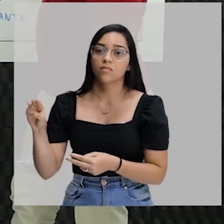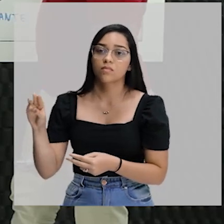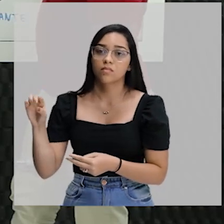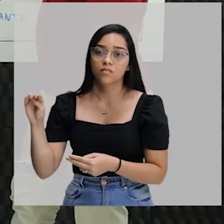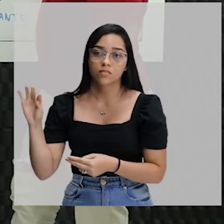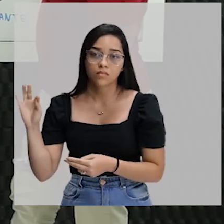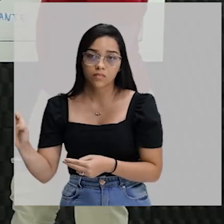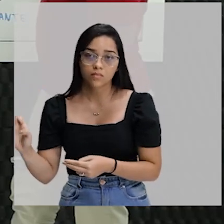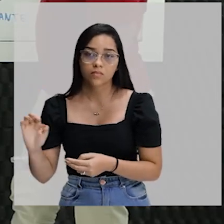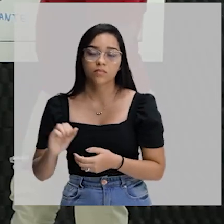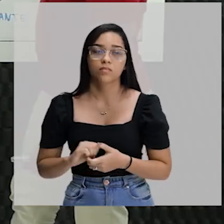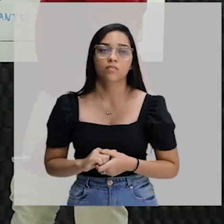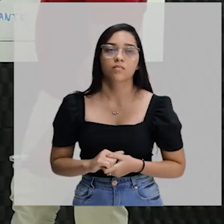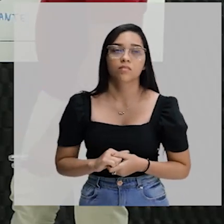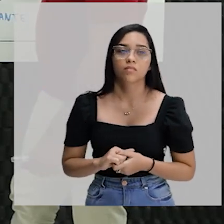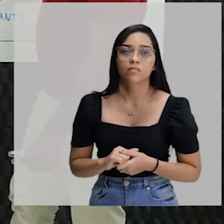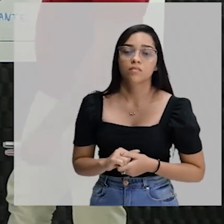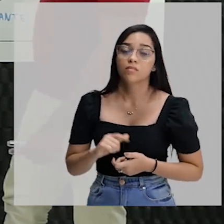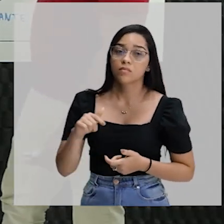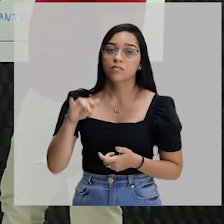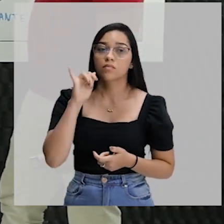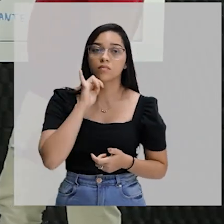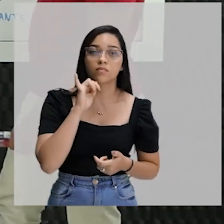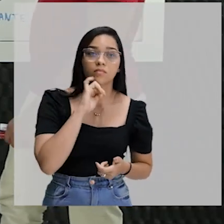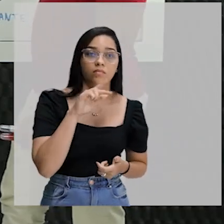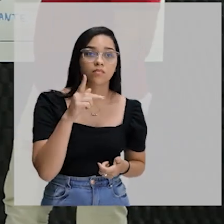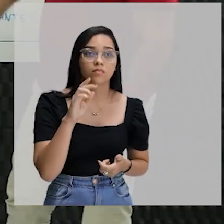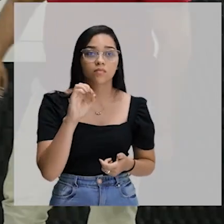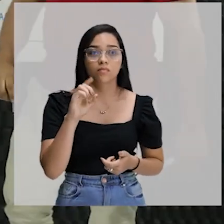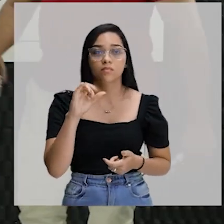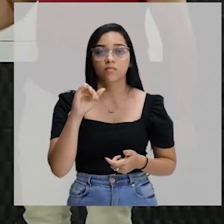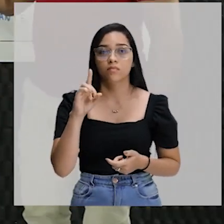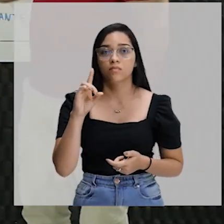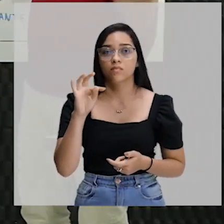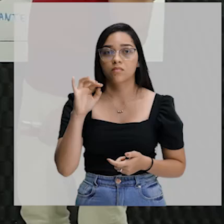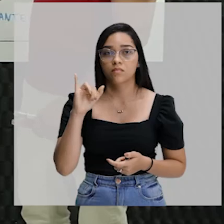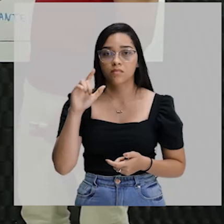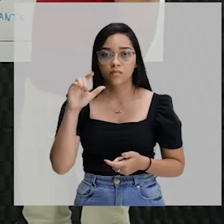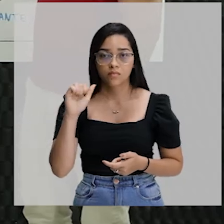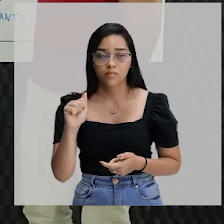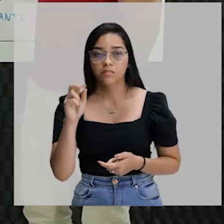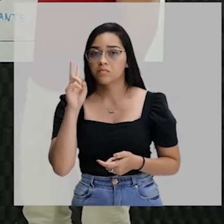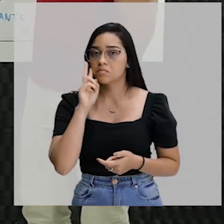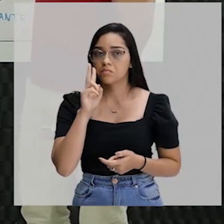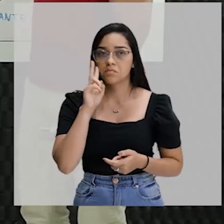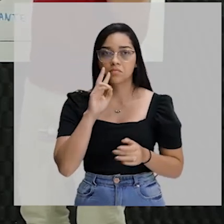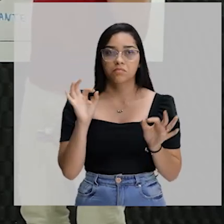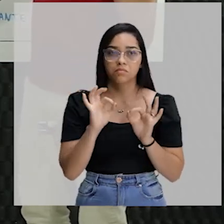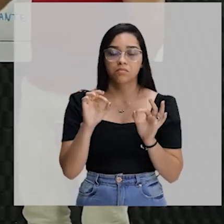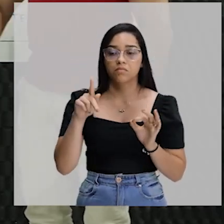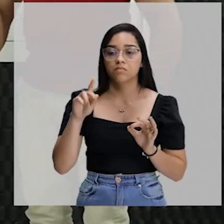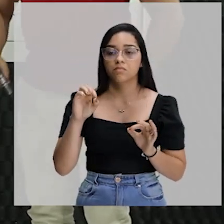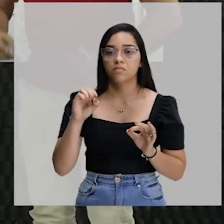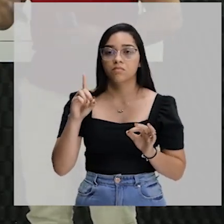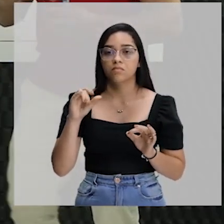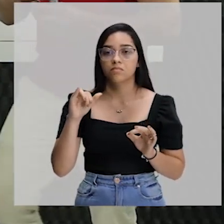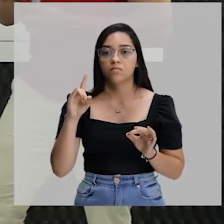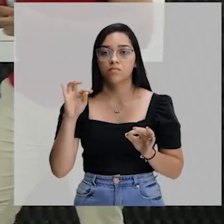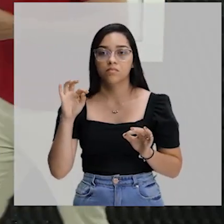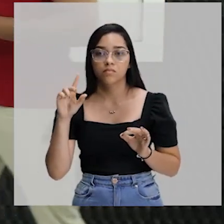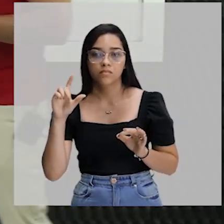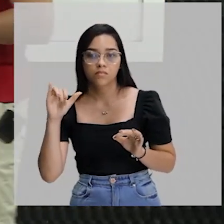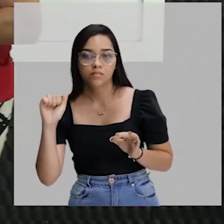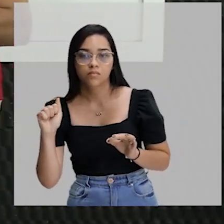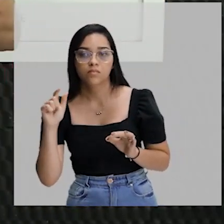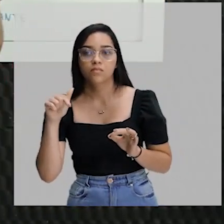dominante. Tá? É o exemplo da polidactilia. Para quem não lembra, polidactilia é